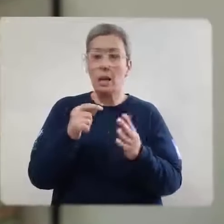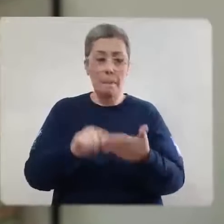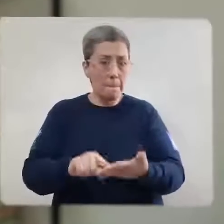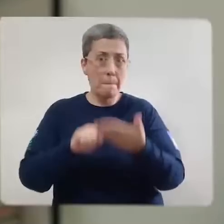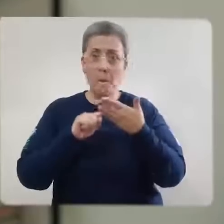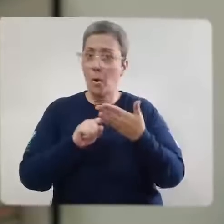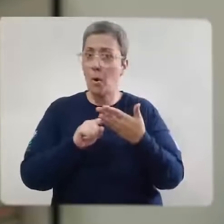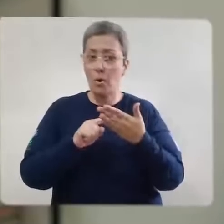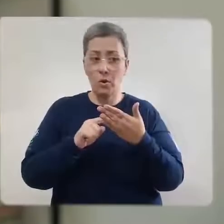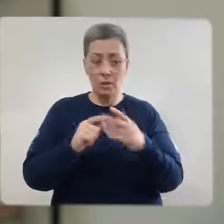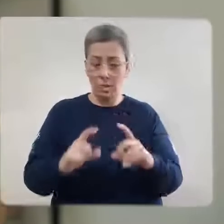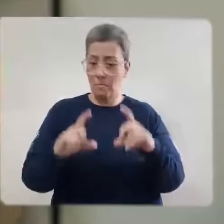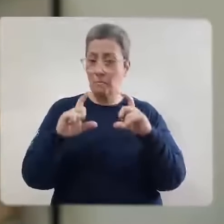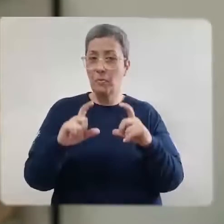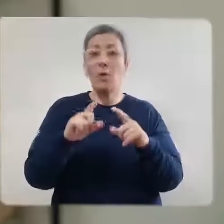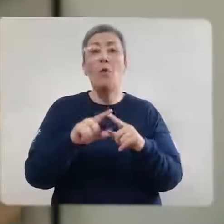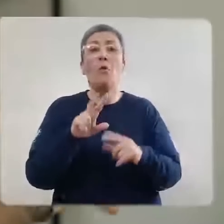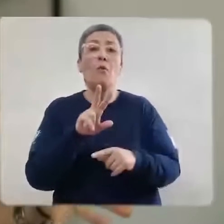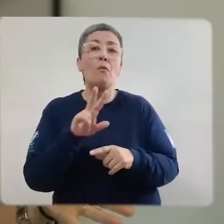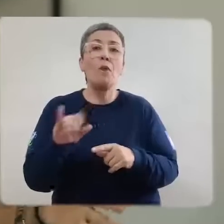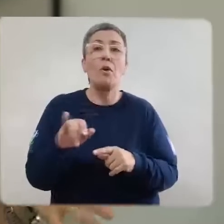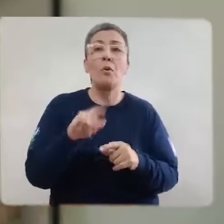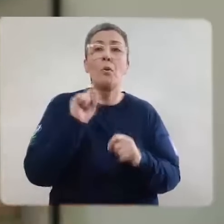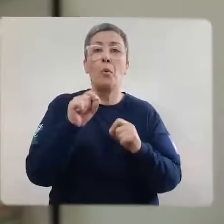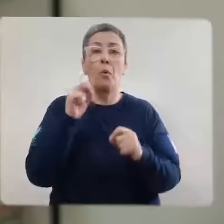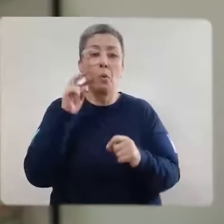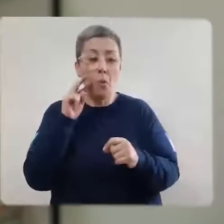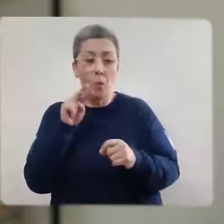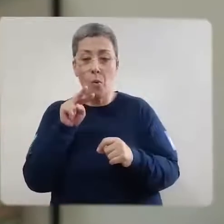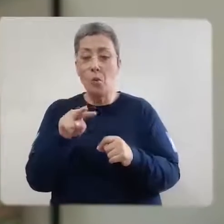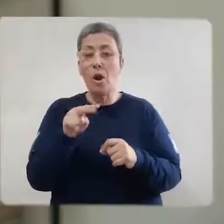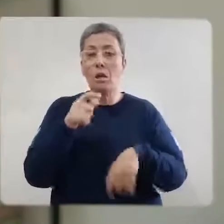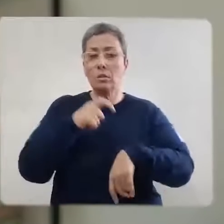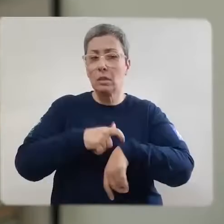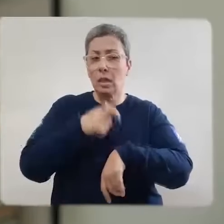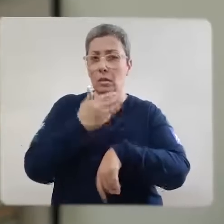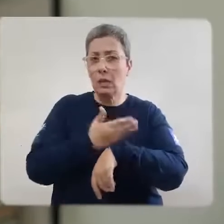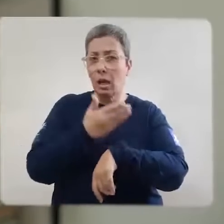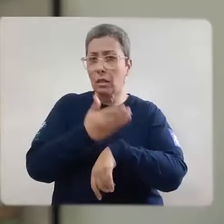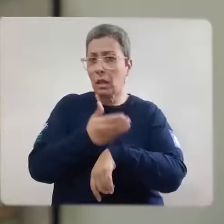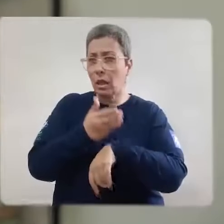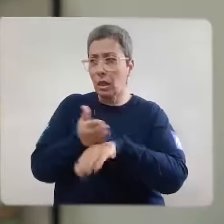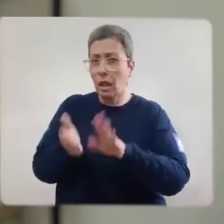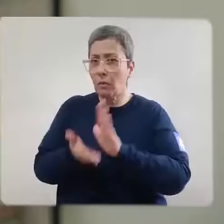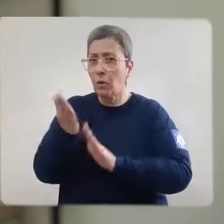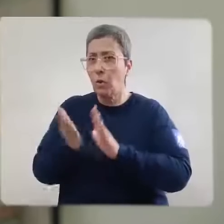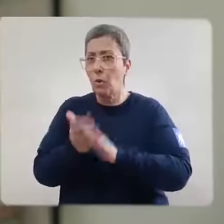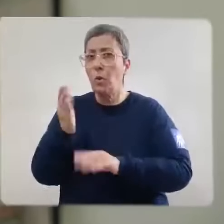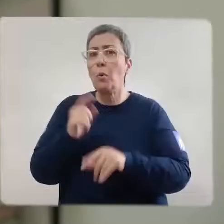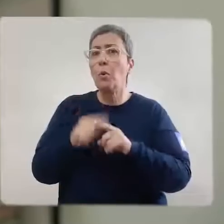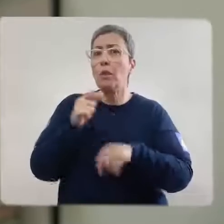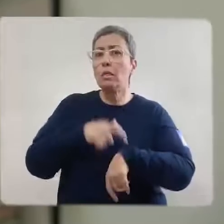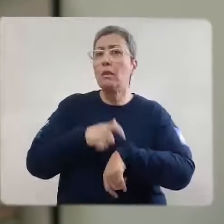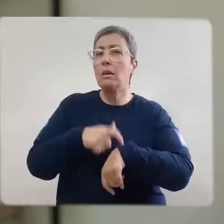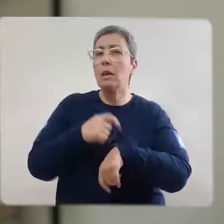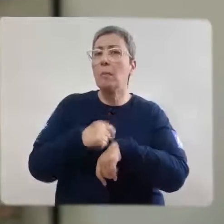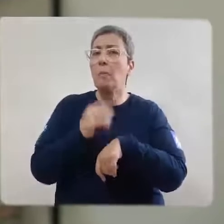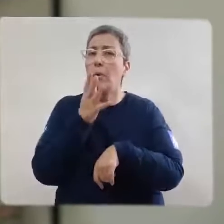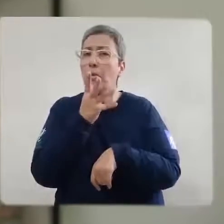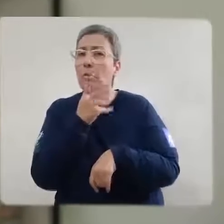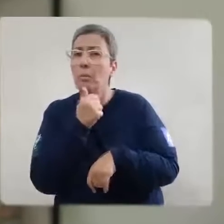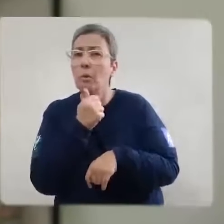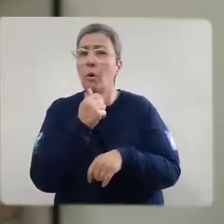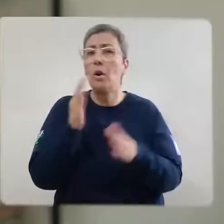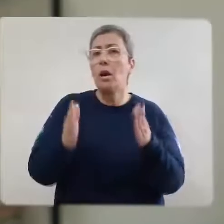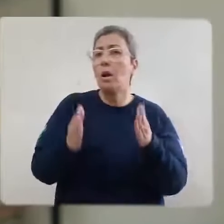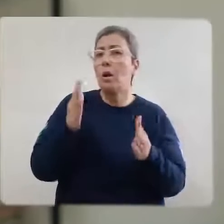me mostra uma imagem. Bom, eu vou, né, olhar para qual frequência essa criança sai, com qual duração, em